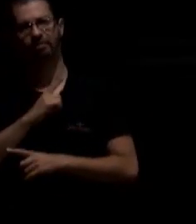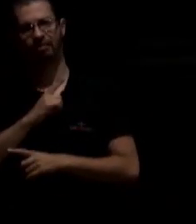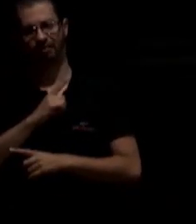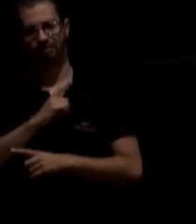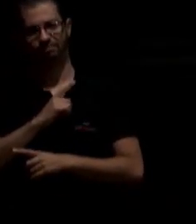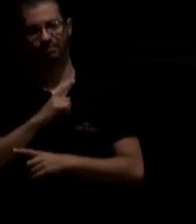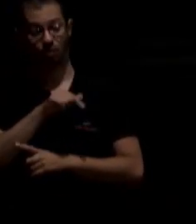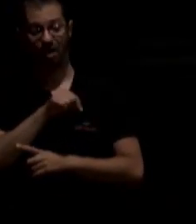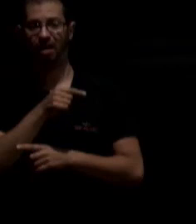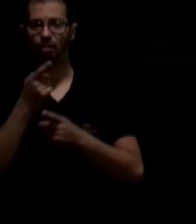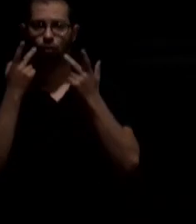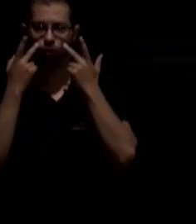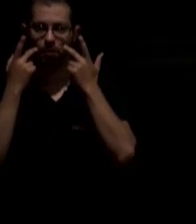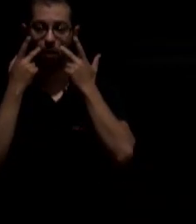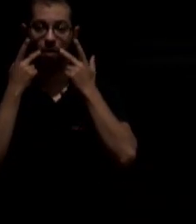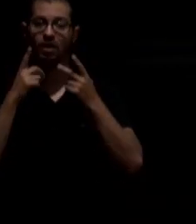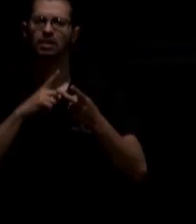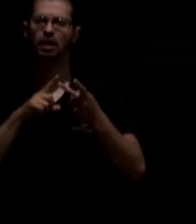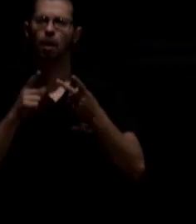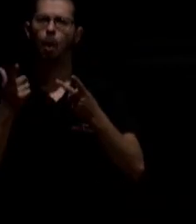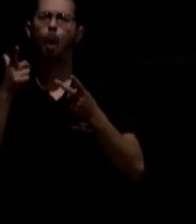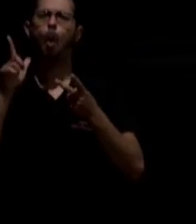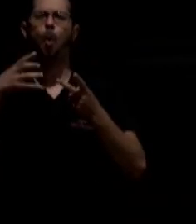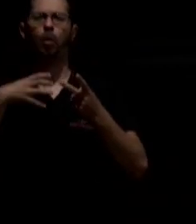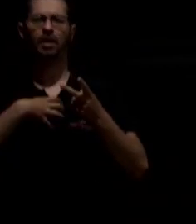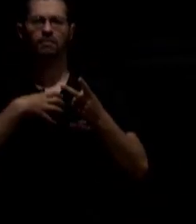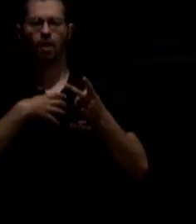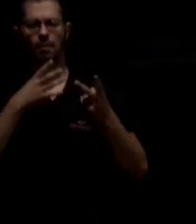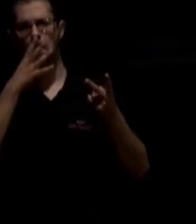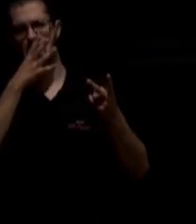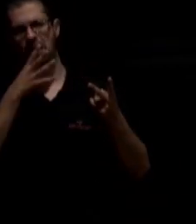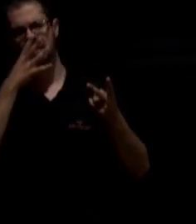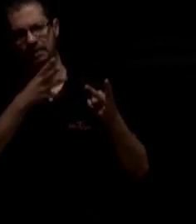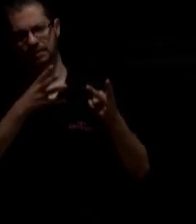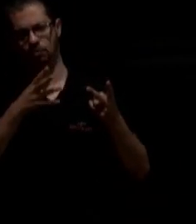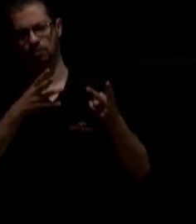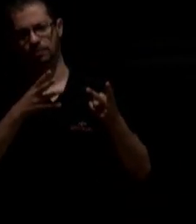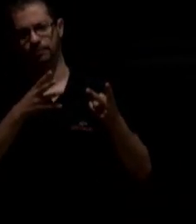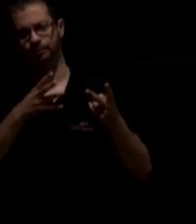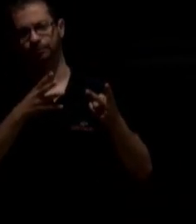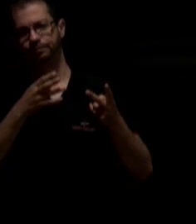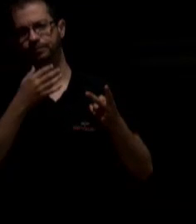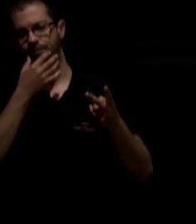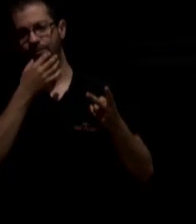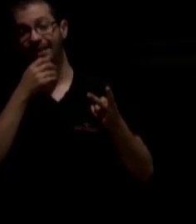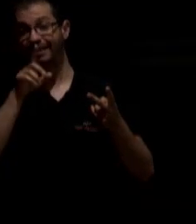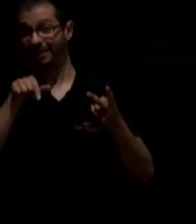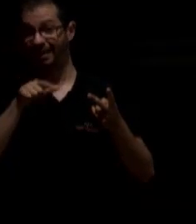mas existe um outro tipo de perseguição ao cristão, meus amados, que eu vou chamar aqui de perseguição